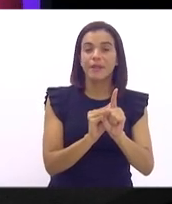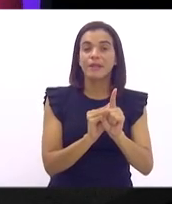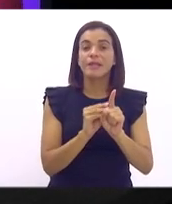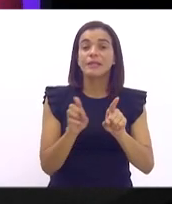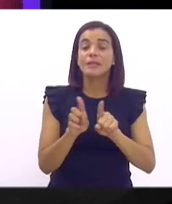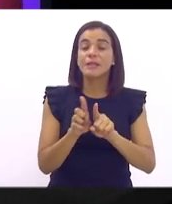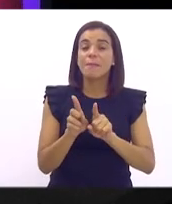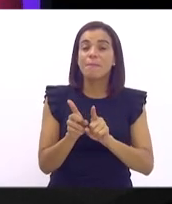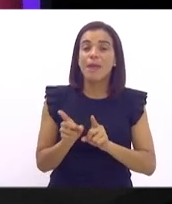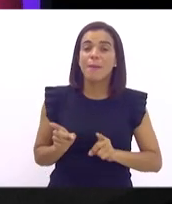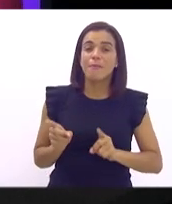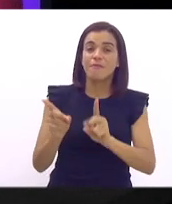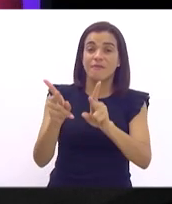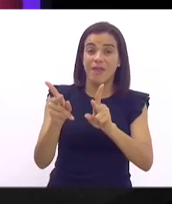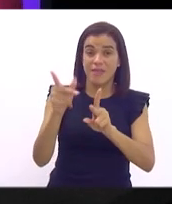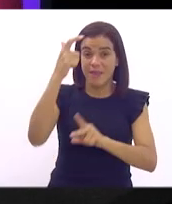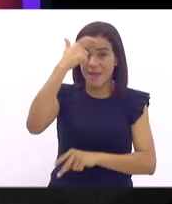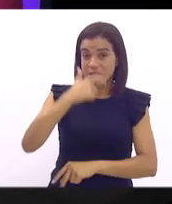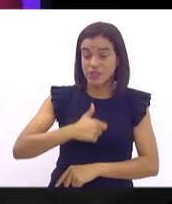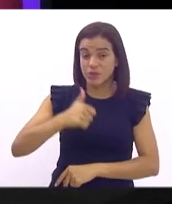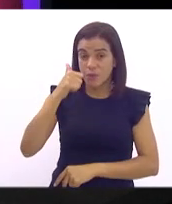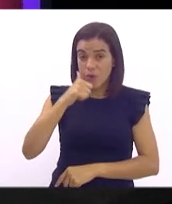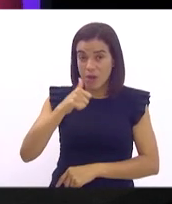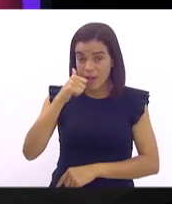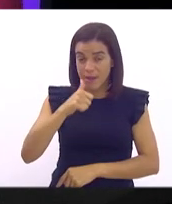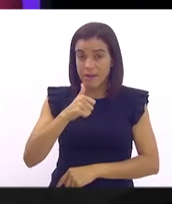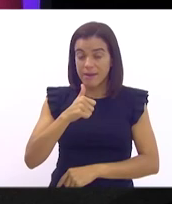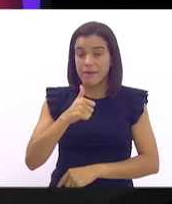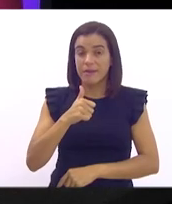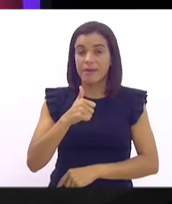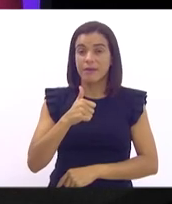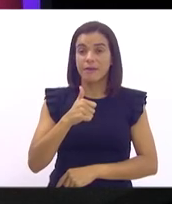Tráfico de mulheres e do feminino.